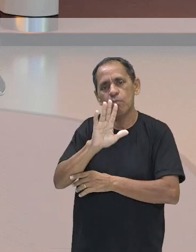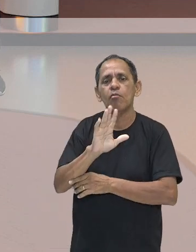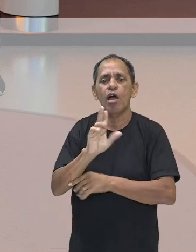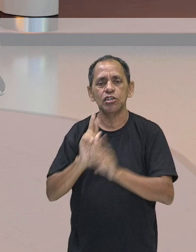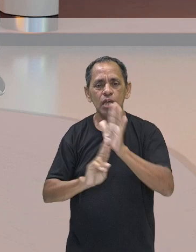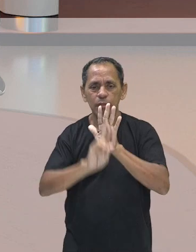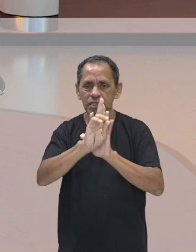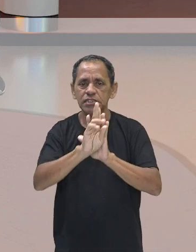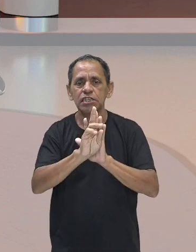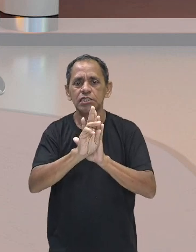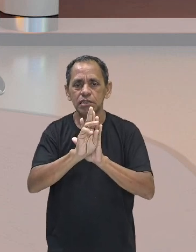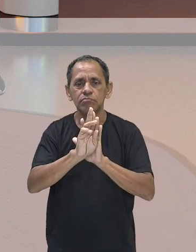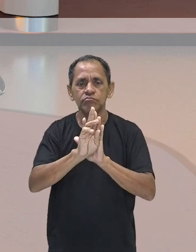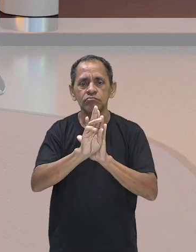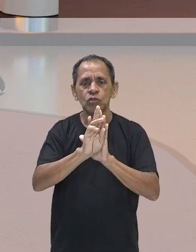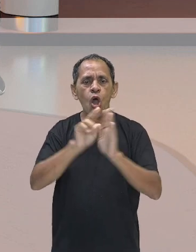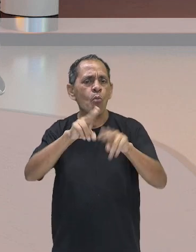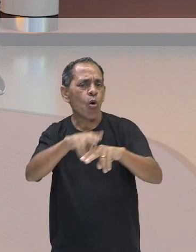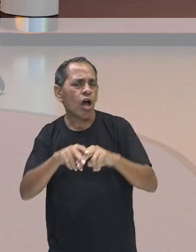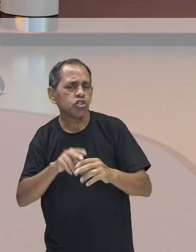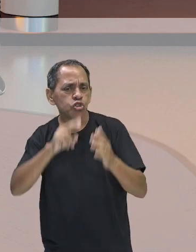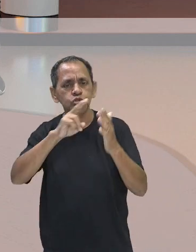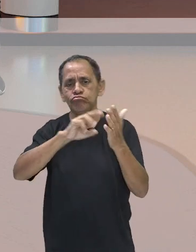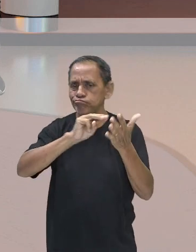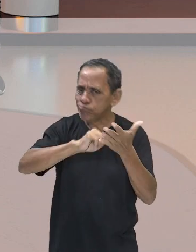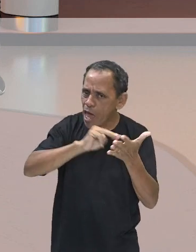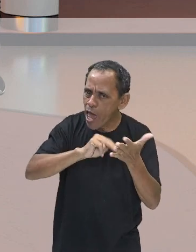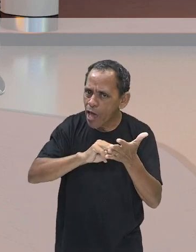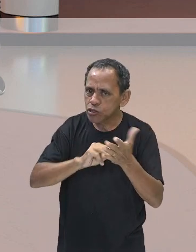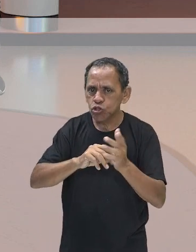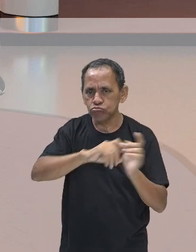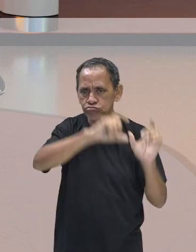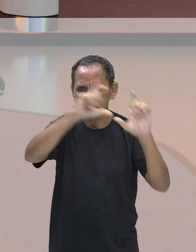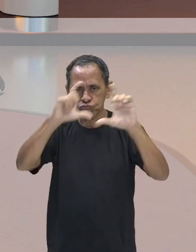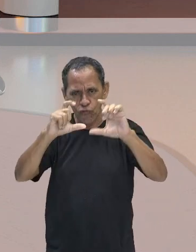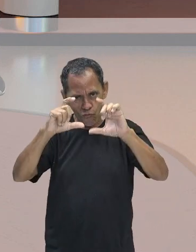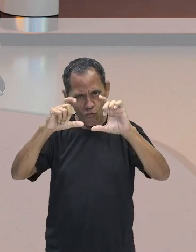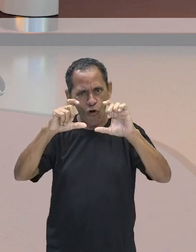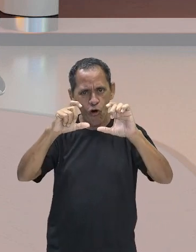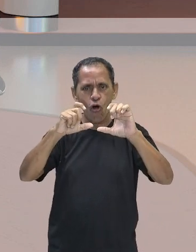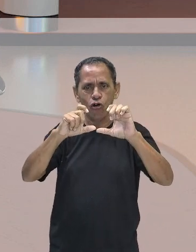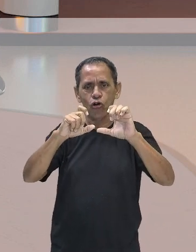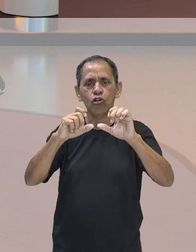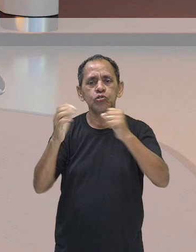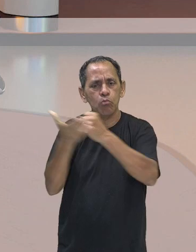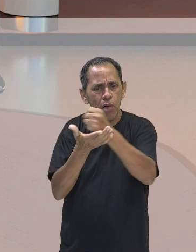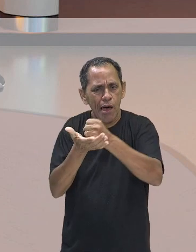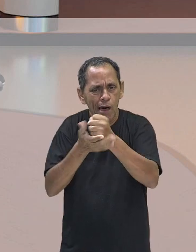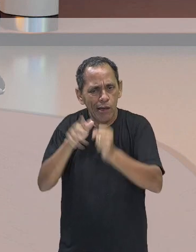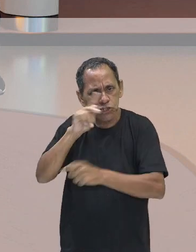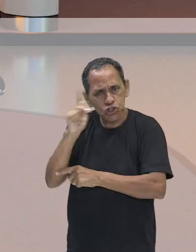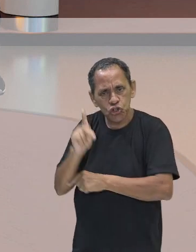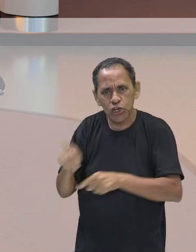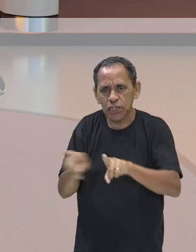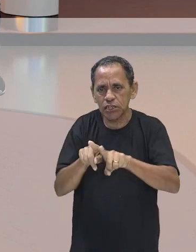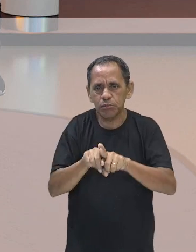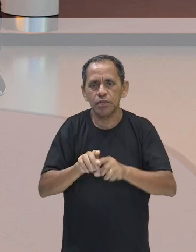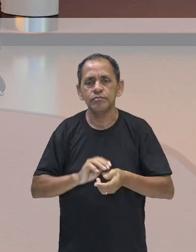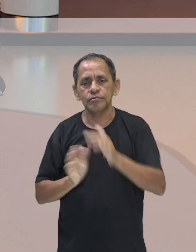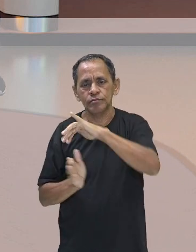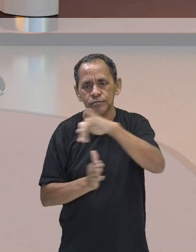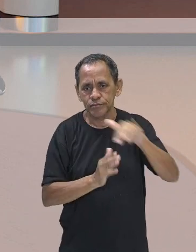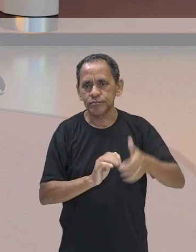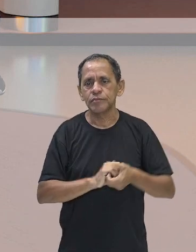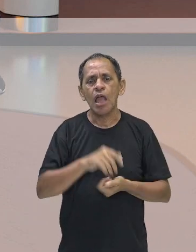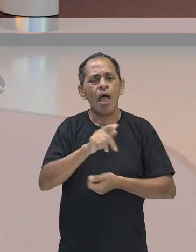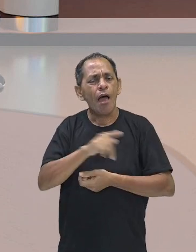método também, tá, gente? Essas fotografias se transformam em fontes históricas. Vocês estão vendo que o professor está falando muito